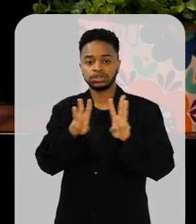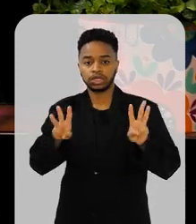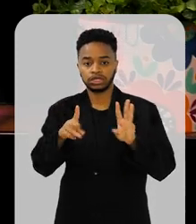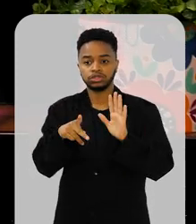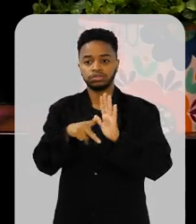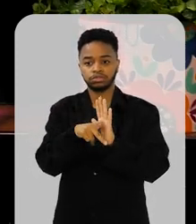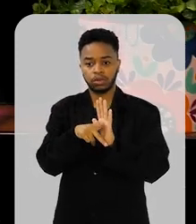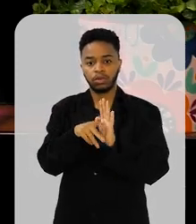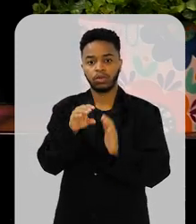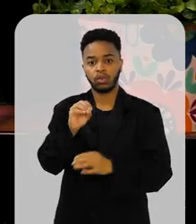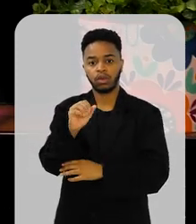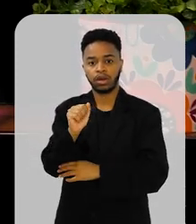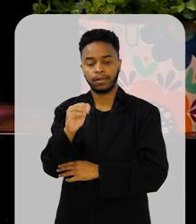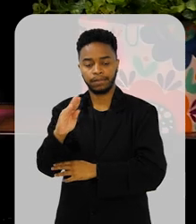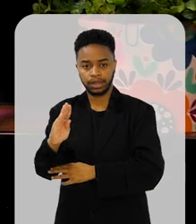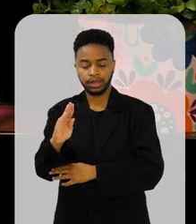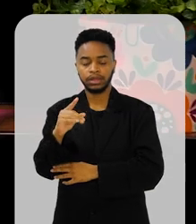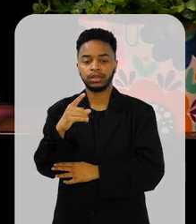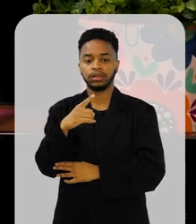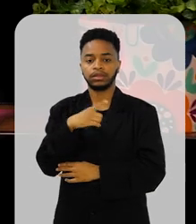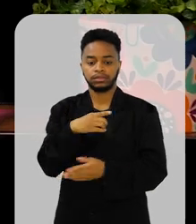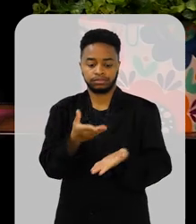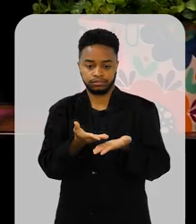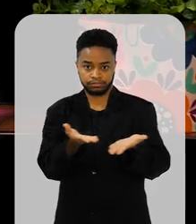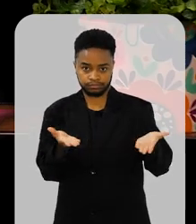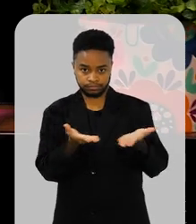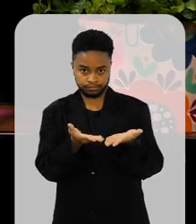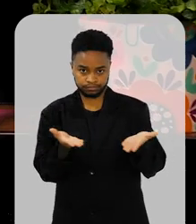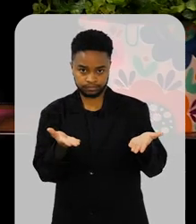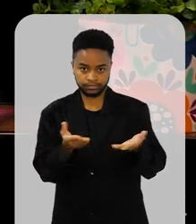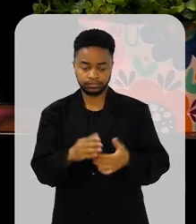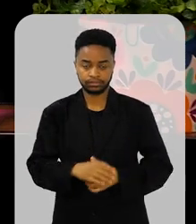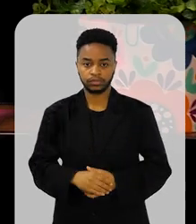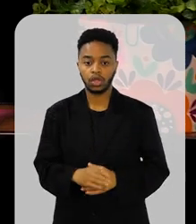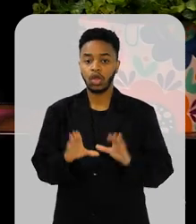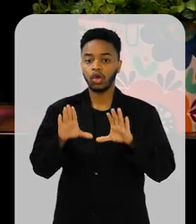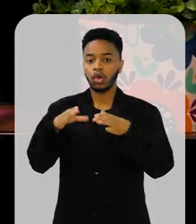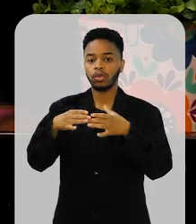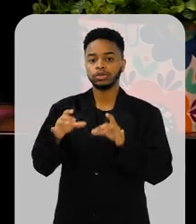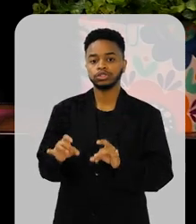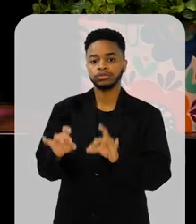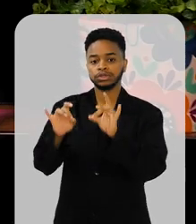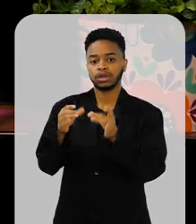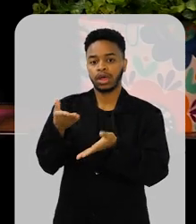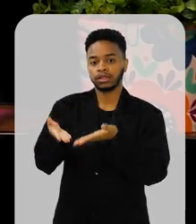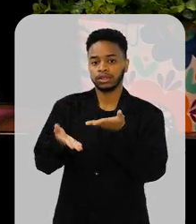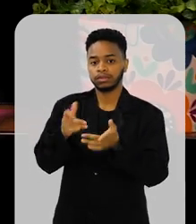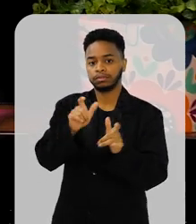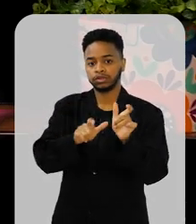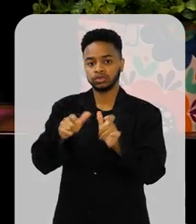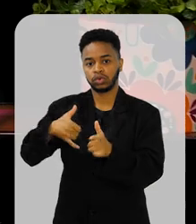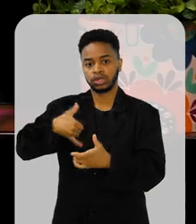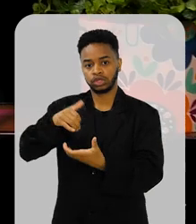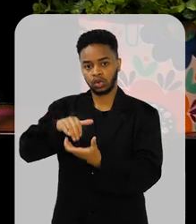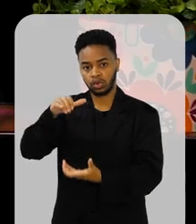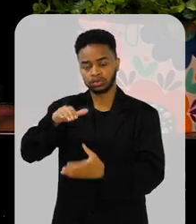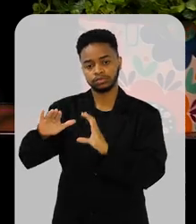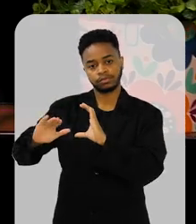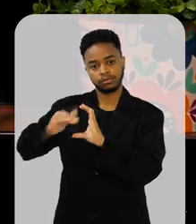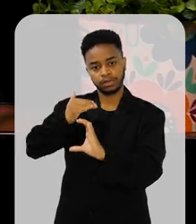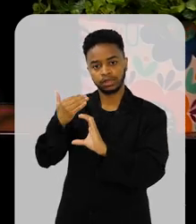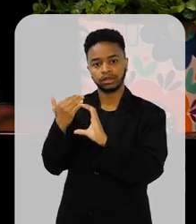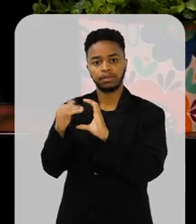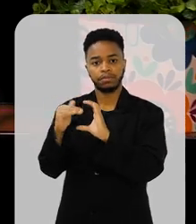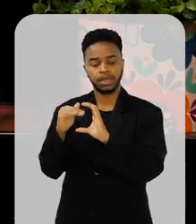Ordem, acessar o Comissão Especial de Atendimento à Pessoa Idosa, manda o